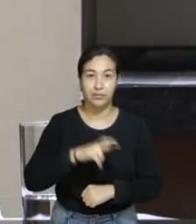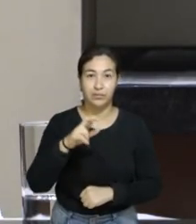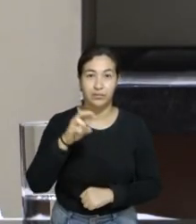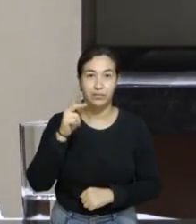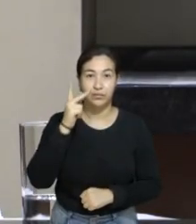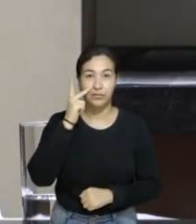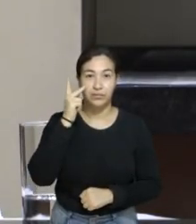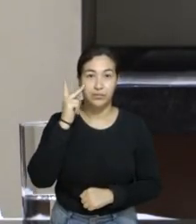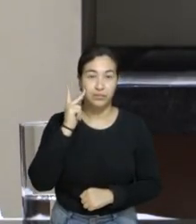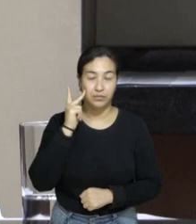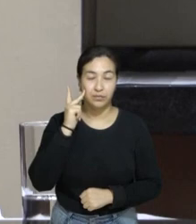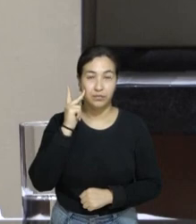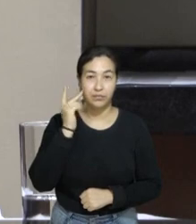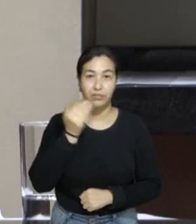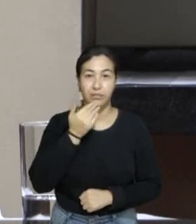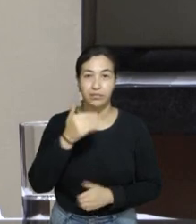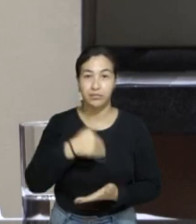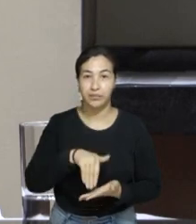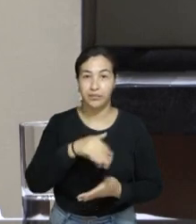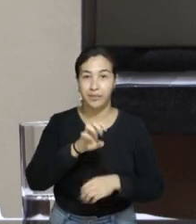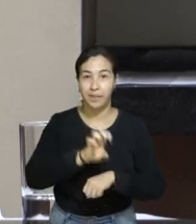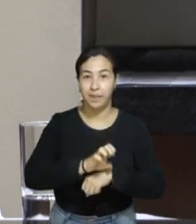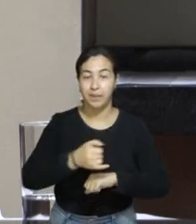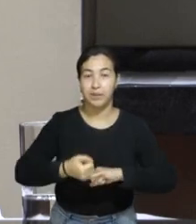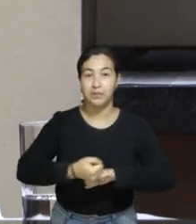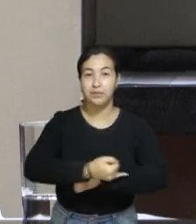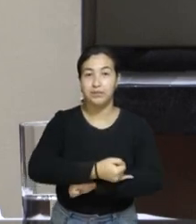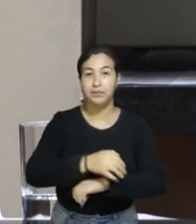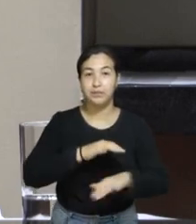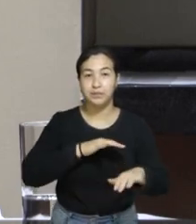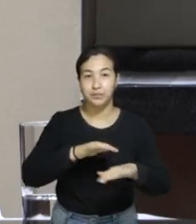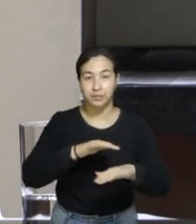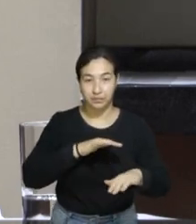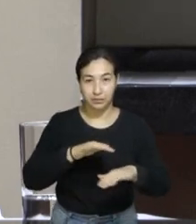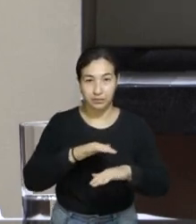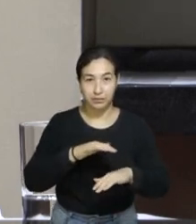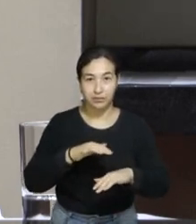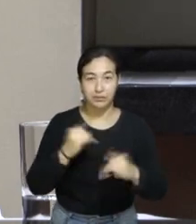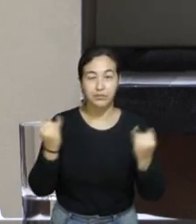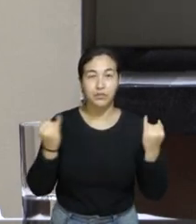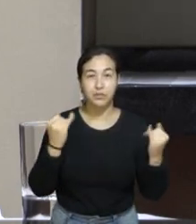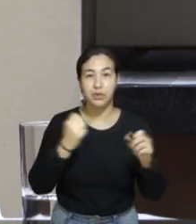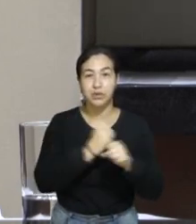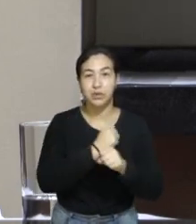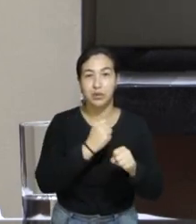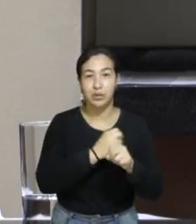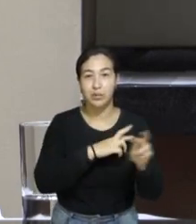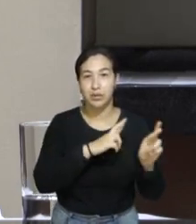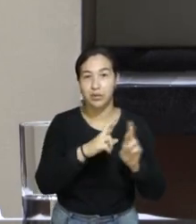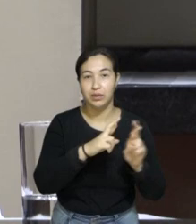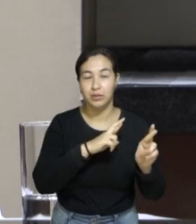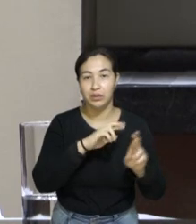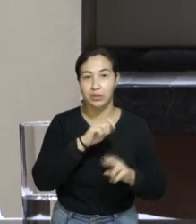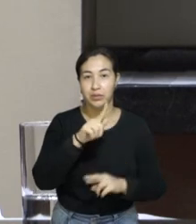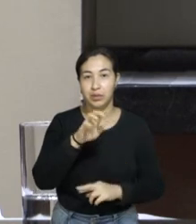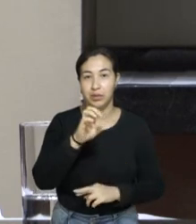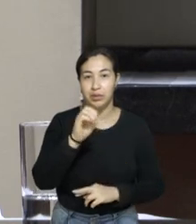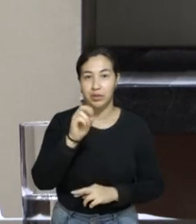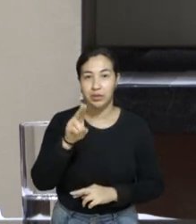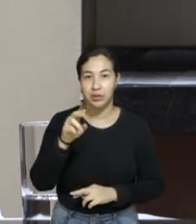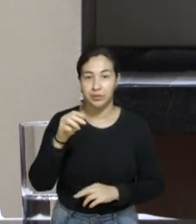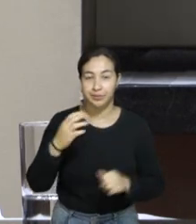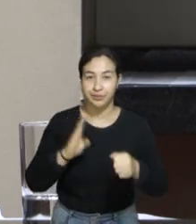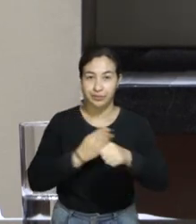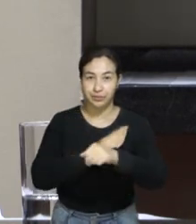Colasso, solicitando ao secretário de Estado da Infraestrutura e Mobilidade informações acerca das obras da rodovia Ageu Medeiros, que liga o município de Tubarão